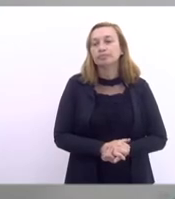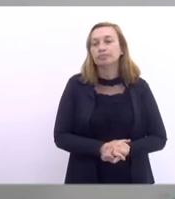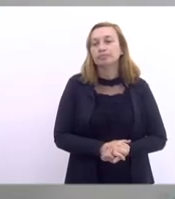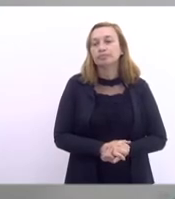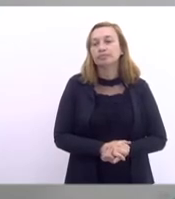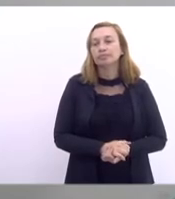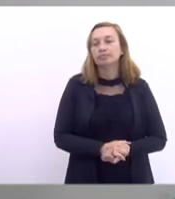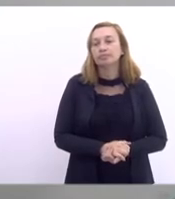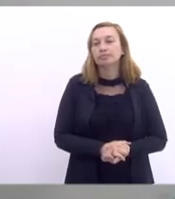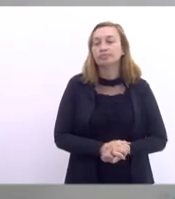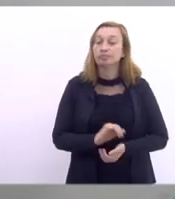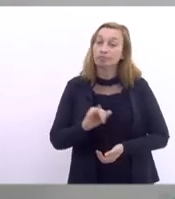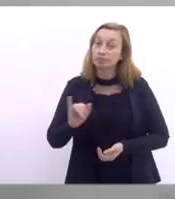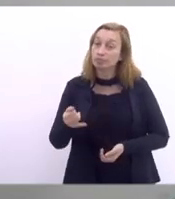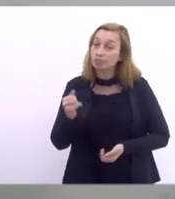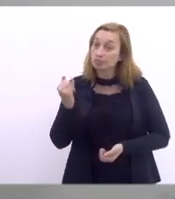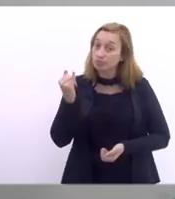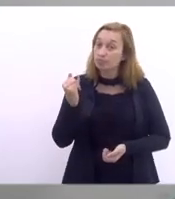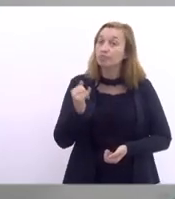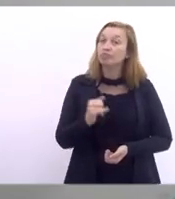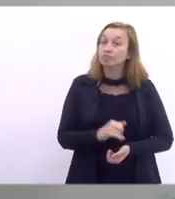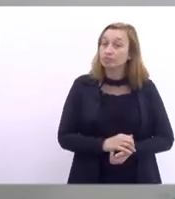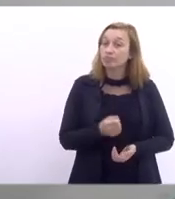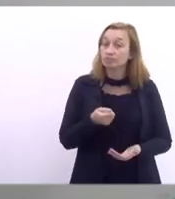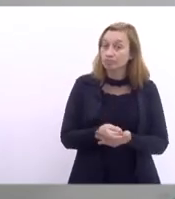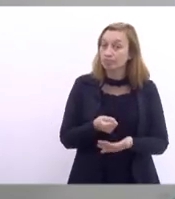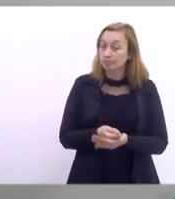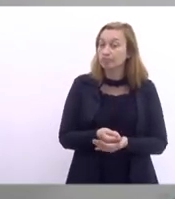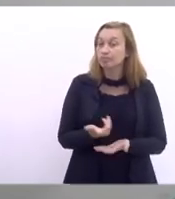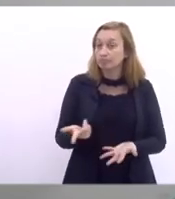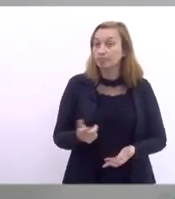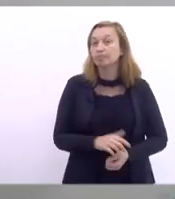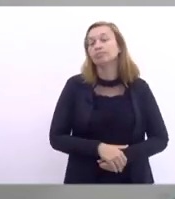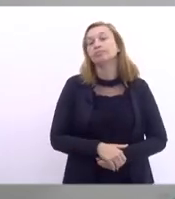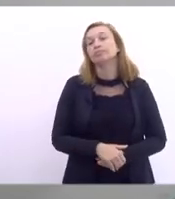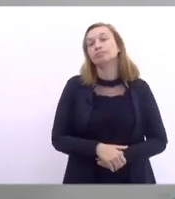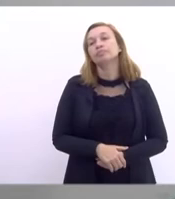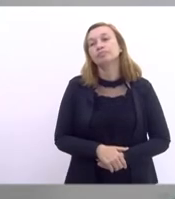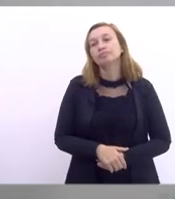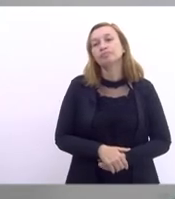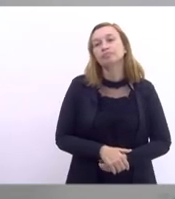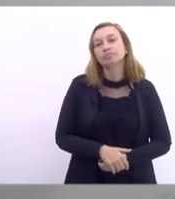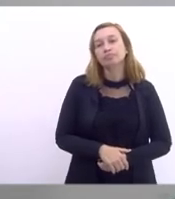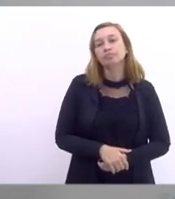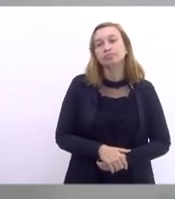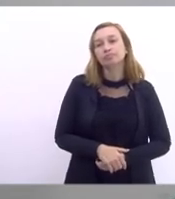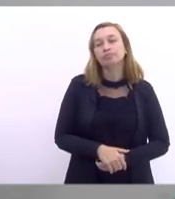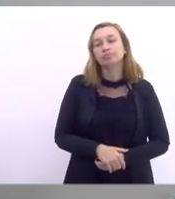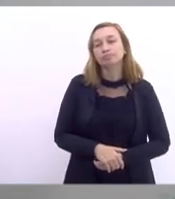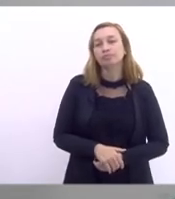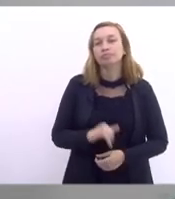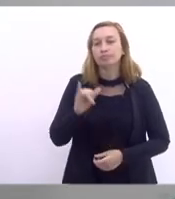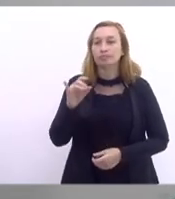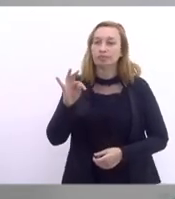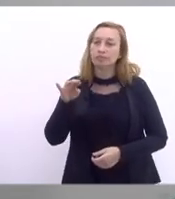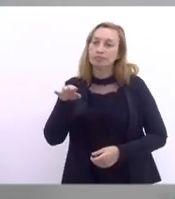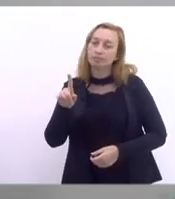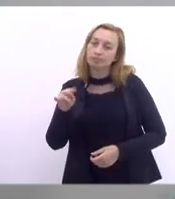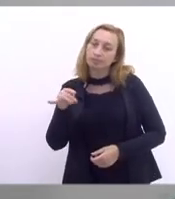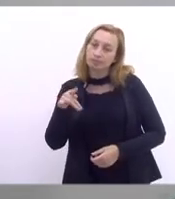é a questão dos juros cobrança de juros do como fosse umas inadiplentes